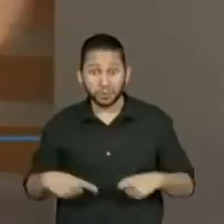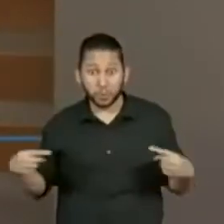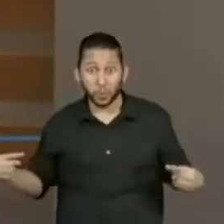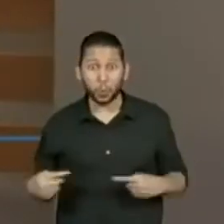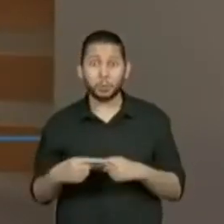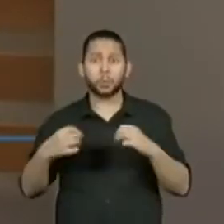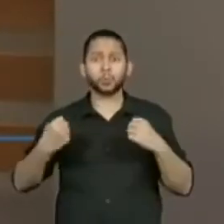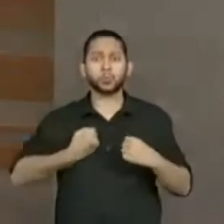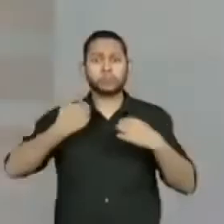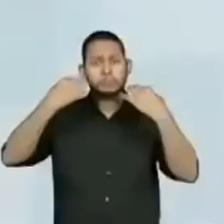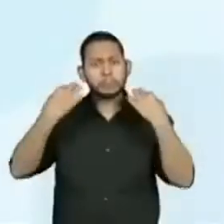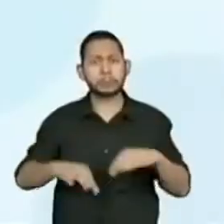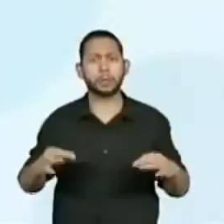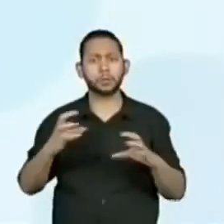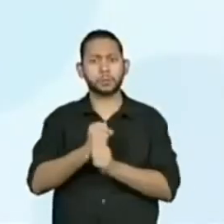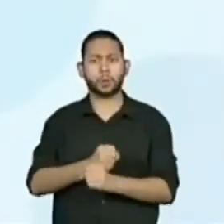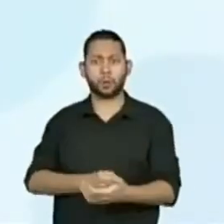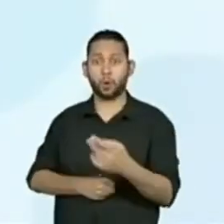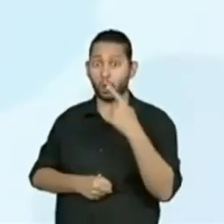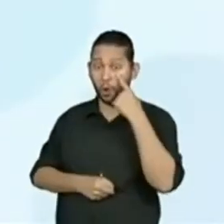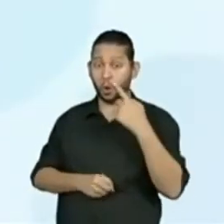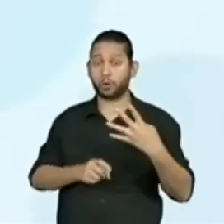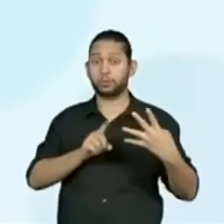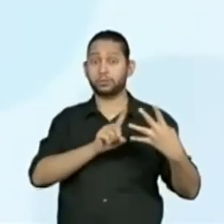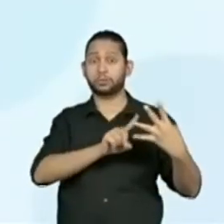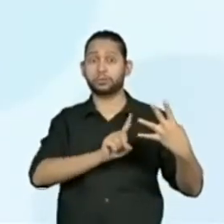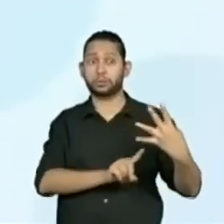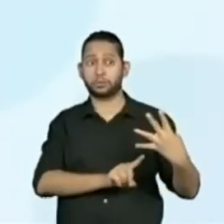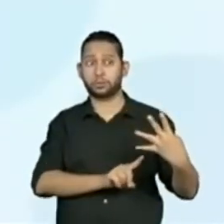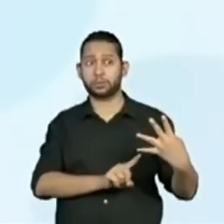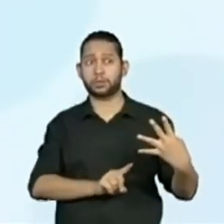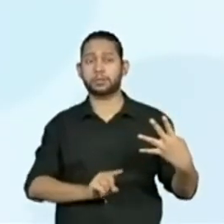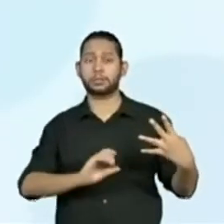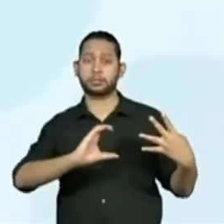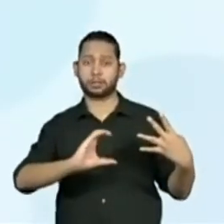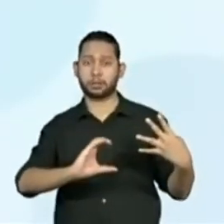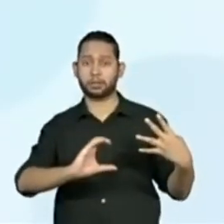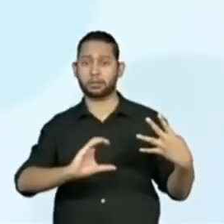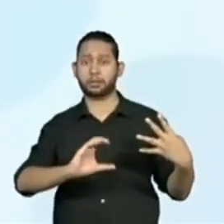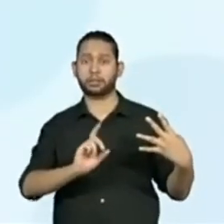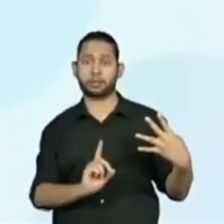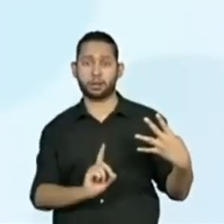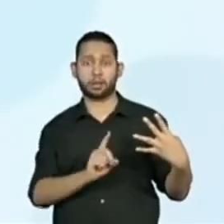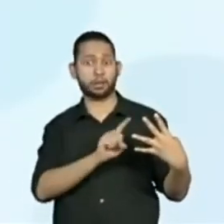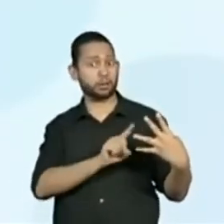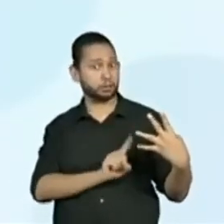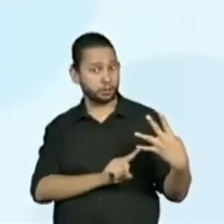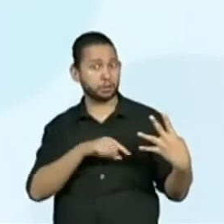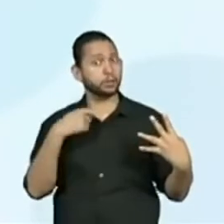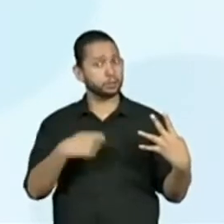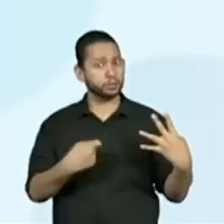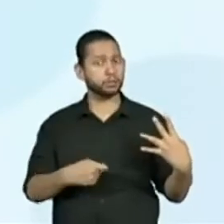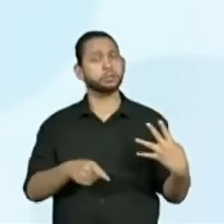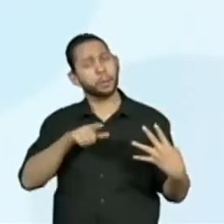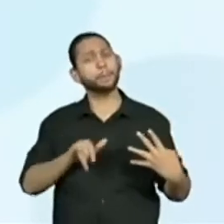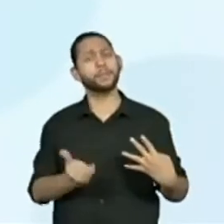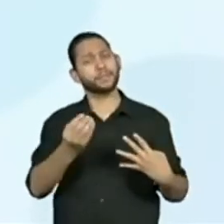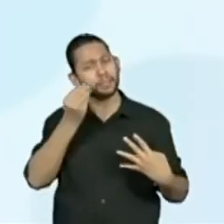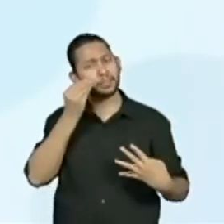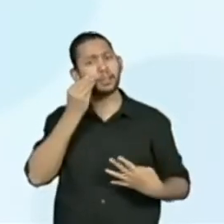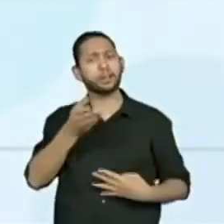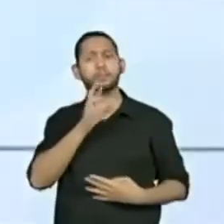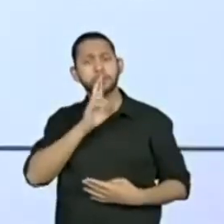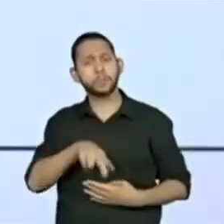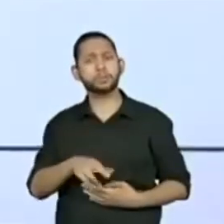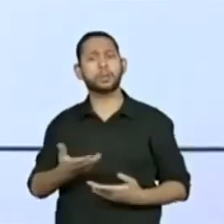aqui, que está anotado aqui, ok? Mas quem vai realizar essas outras duas decomposições são vocês. Aproveita, resolve essa